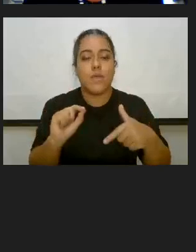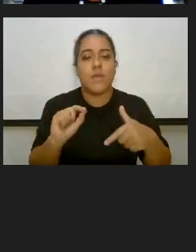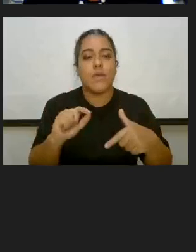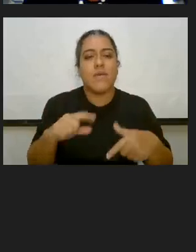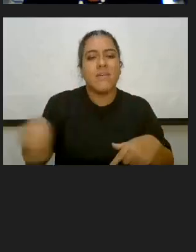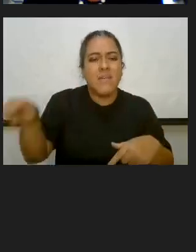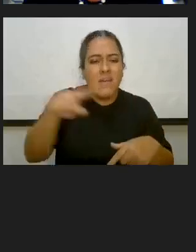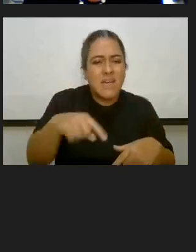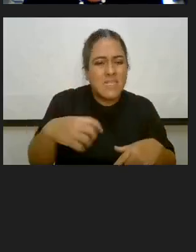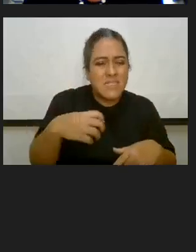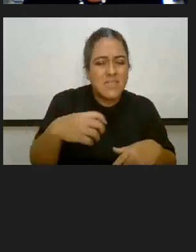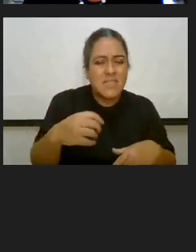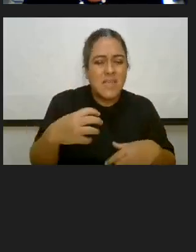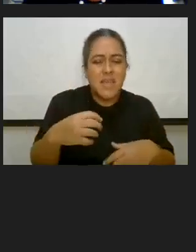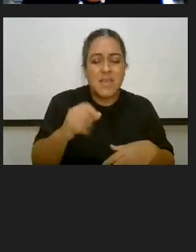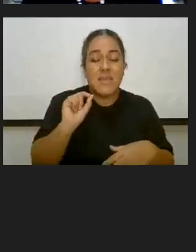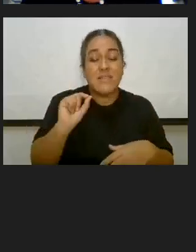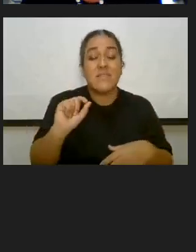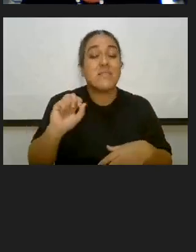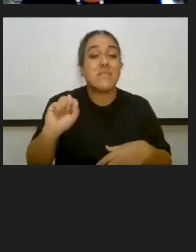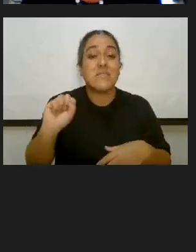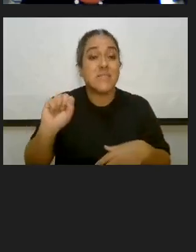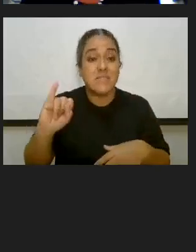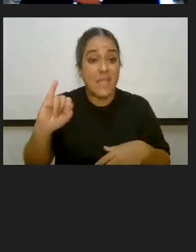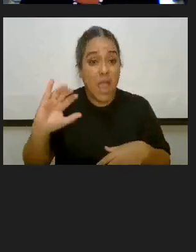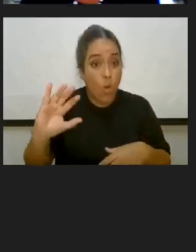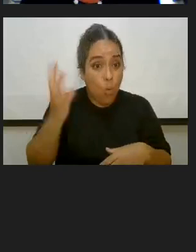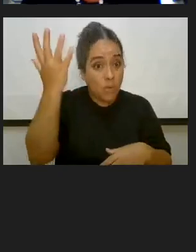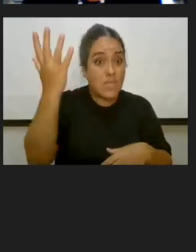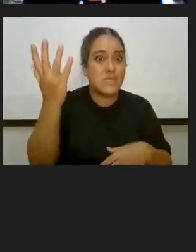que ficaram, daqueles que